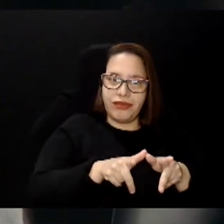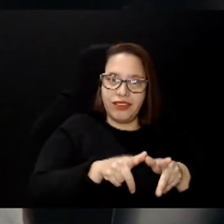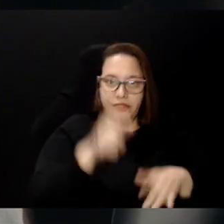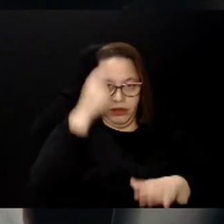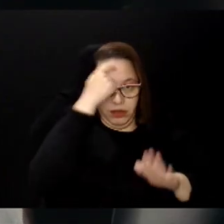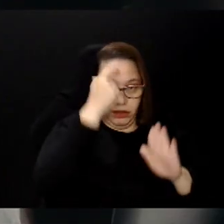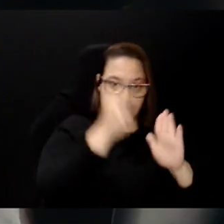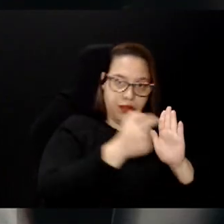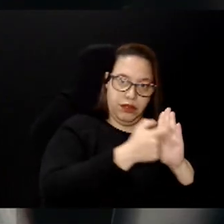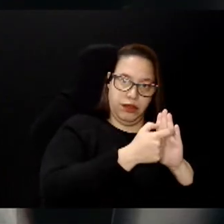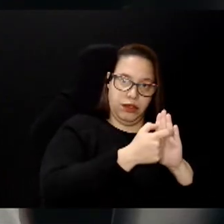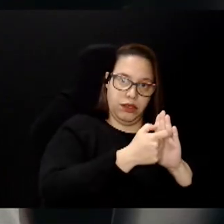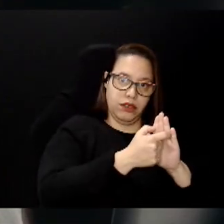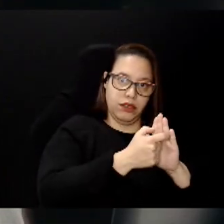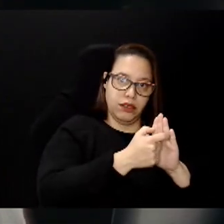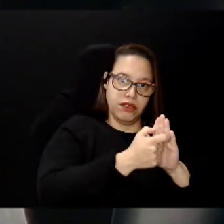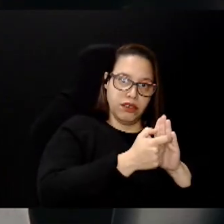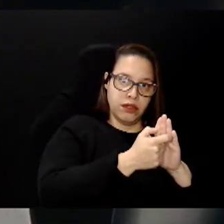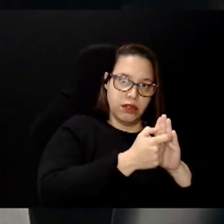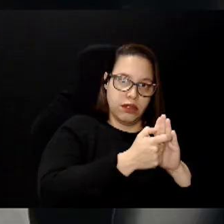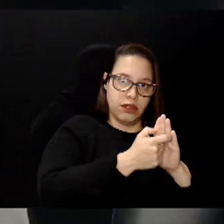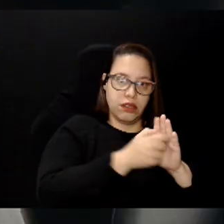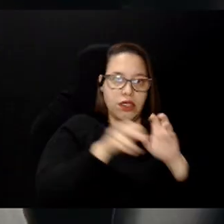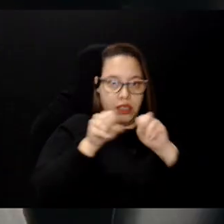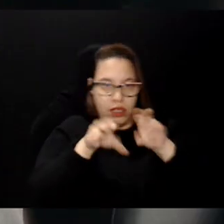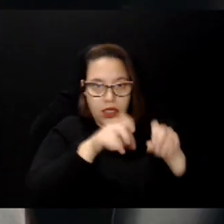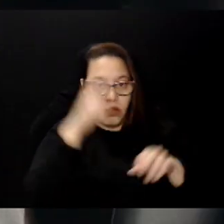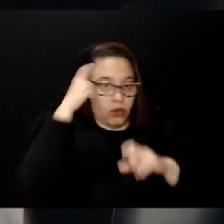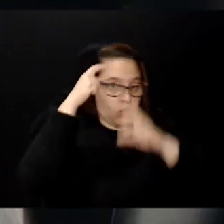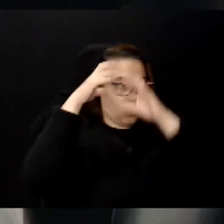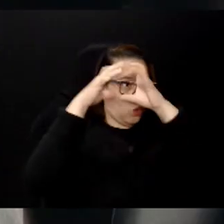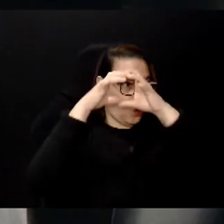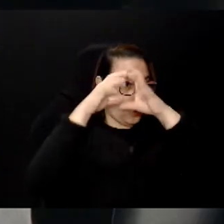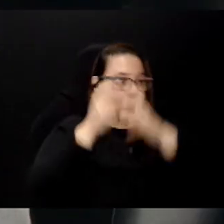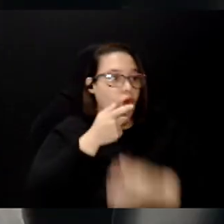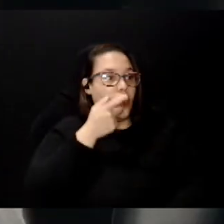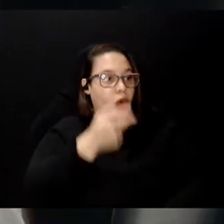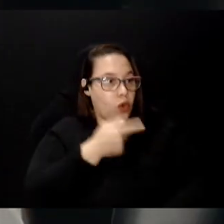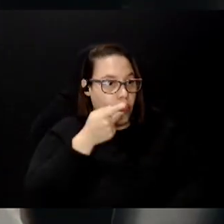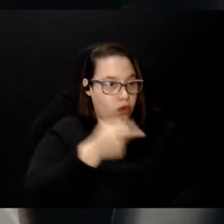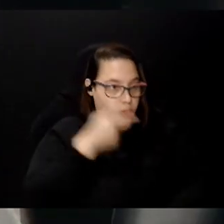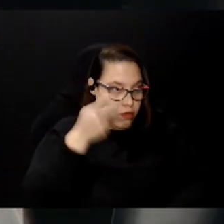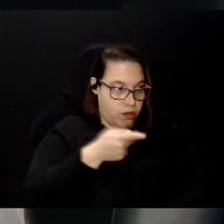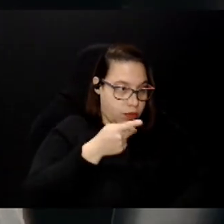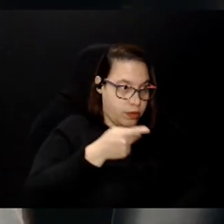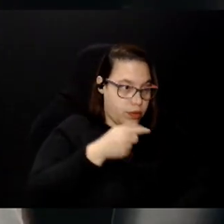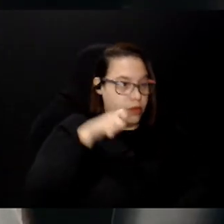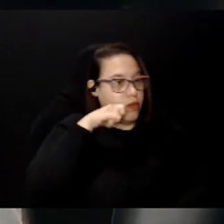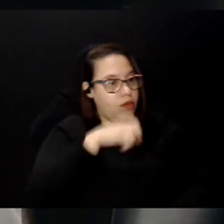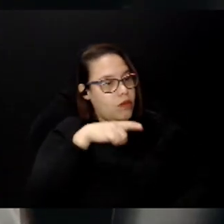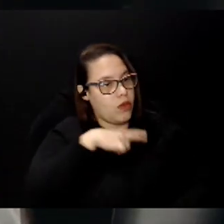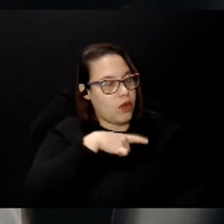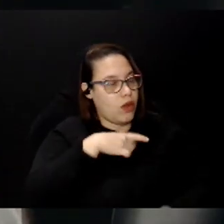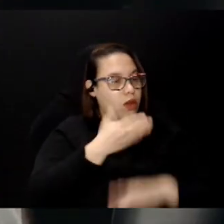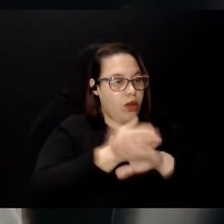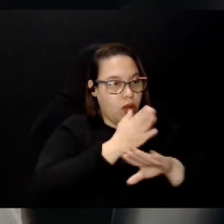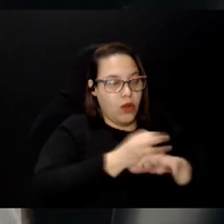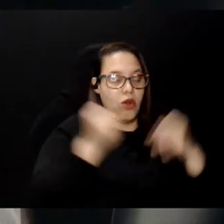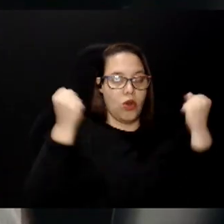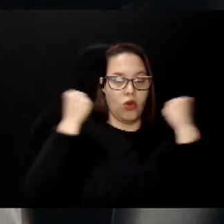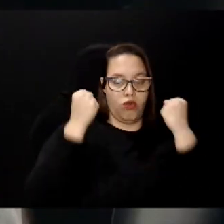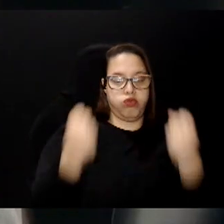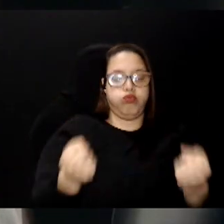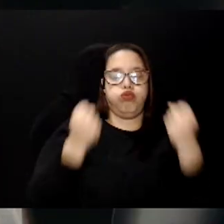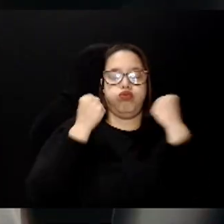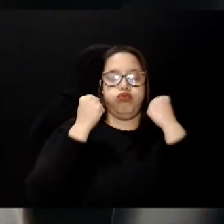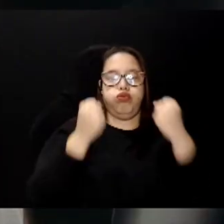o personal trainer do seu cérebro. O que eu estou querendo dizer com isso? Se você tem um personal trainer na academia contigo, ele não levanta o peso para